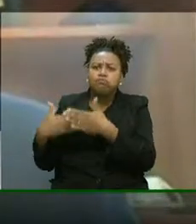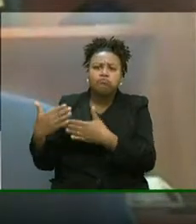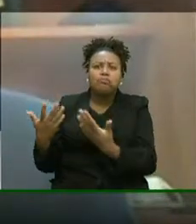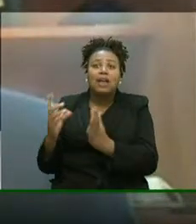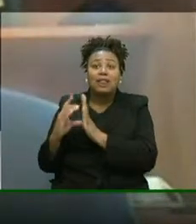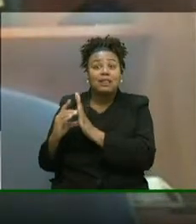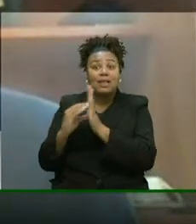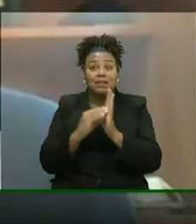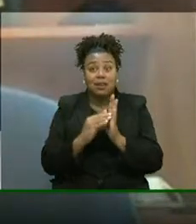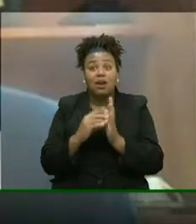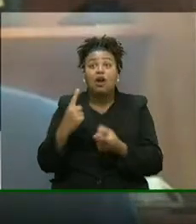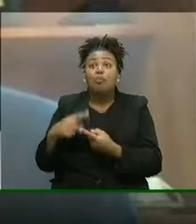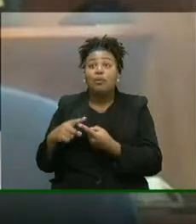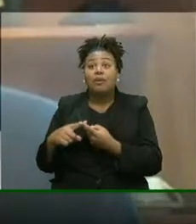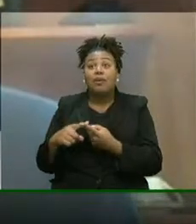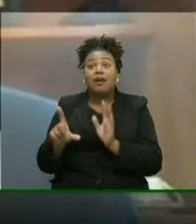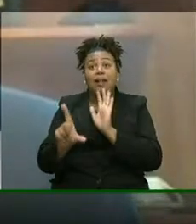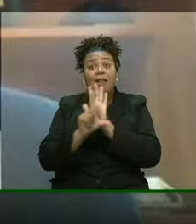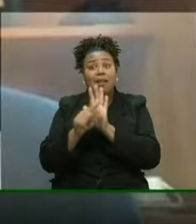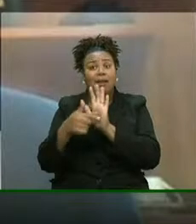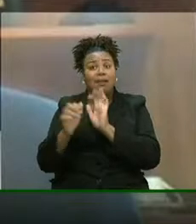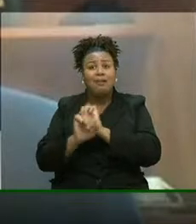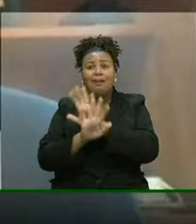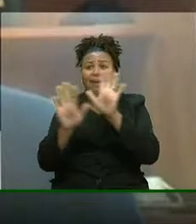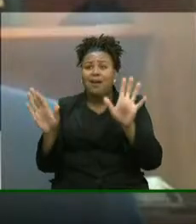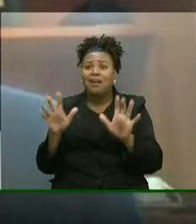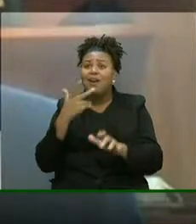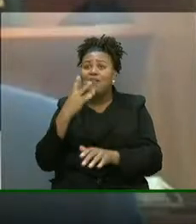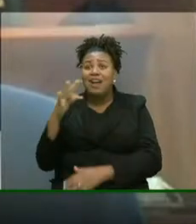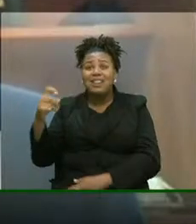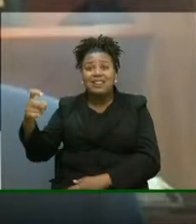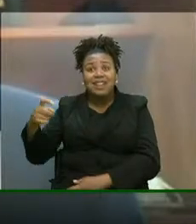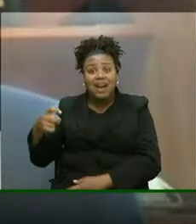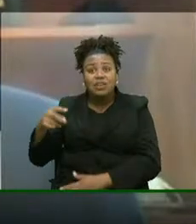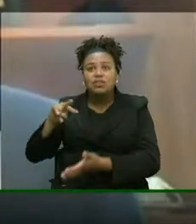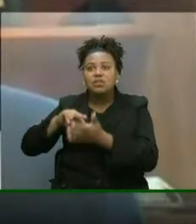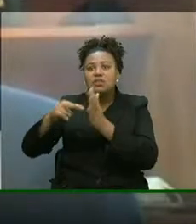do Detran. Porque a lei é muito clara ao dizer que taxas